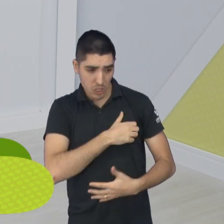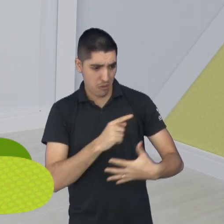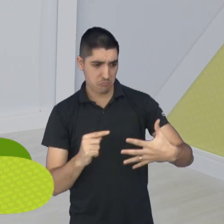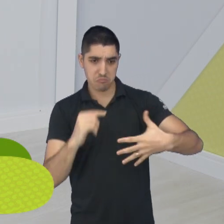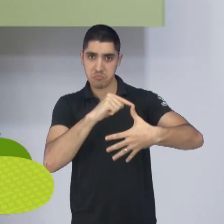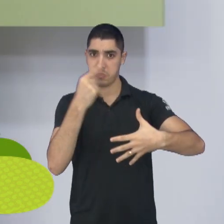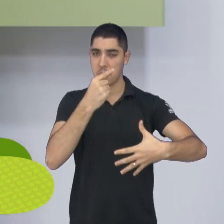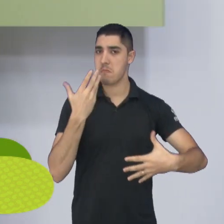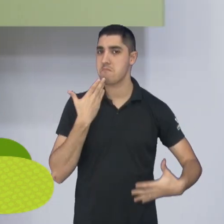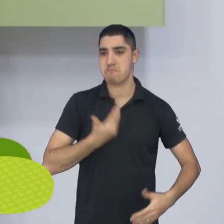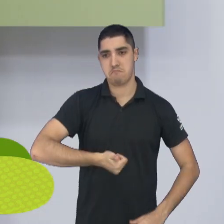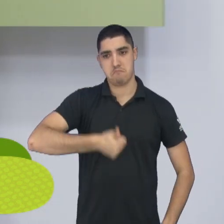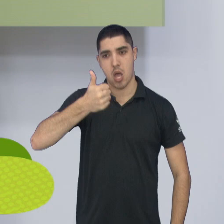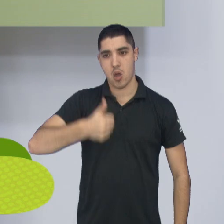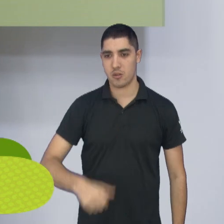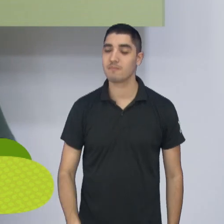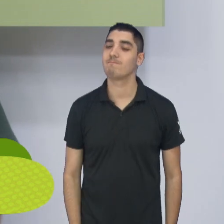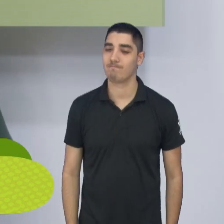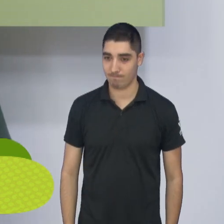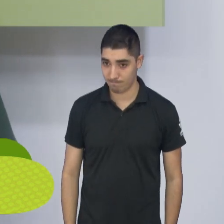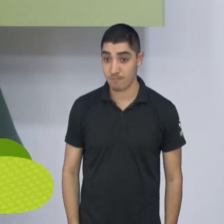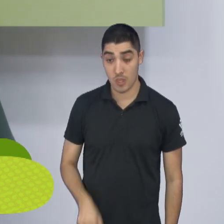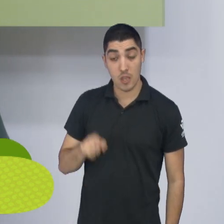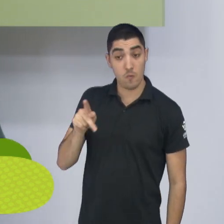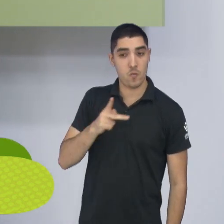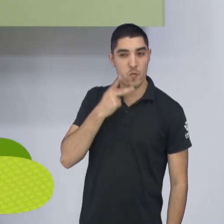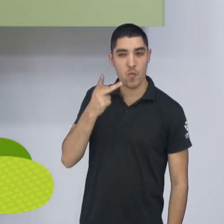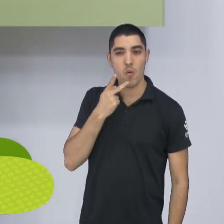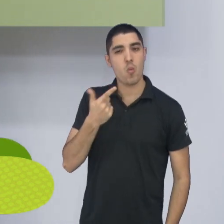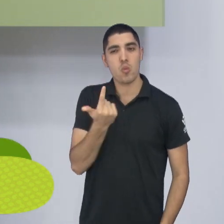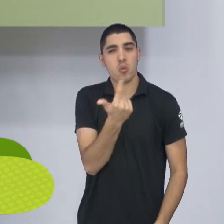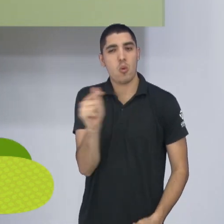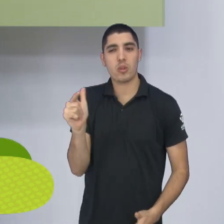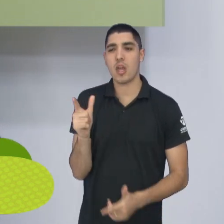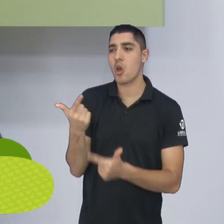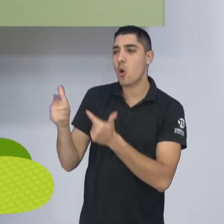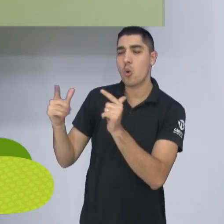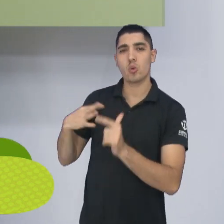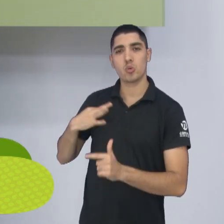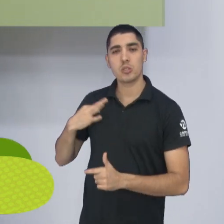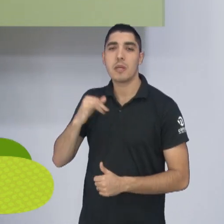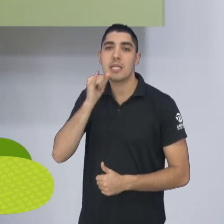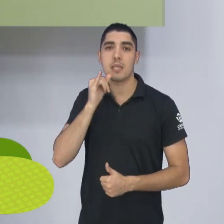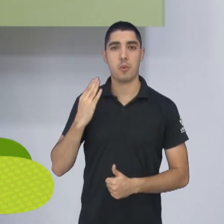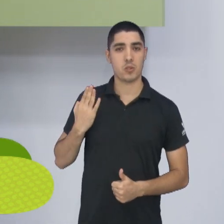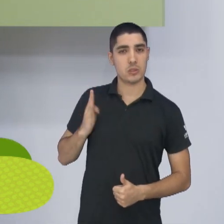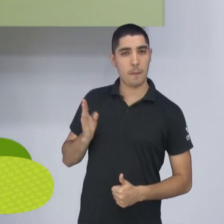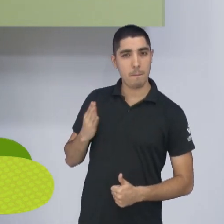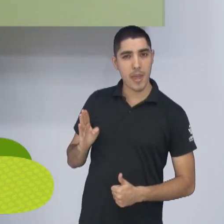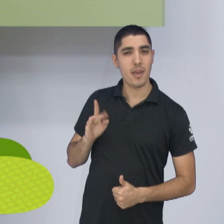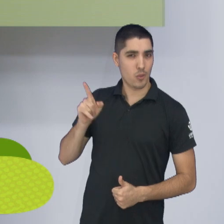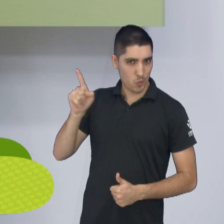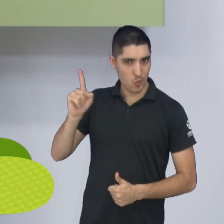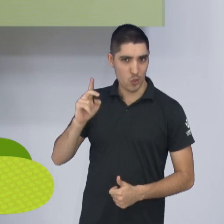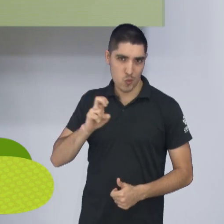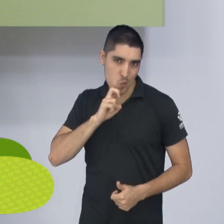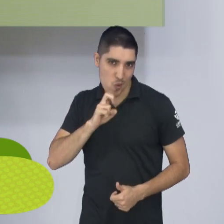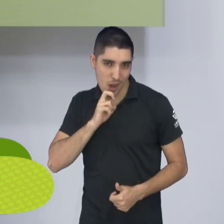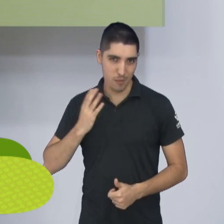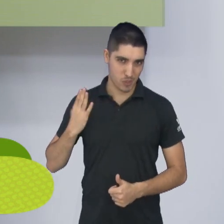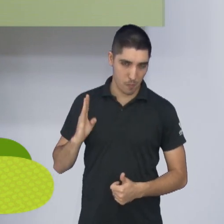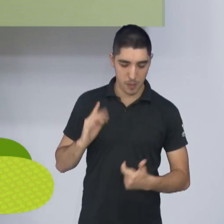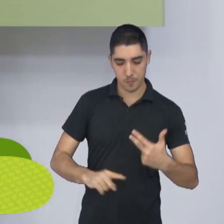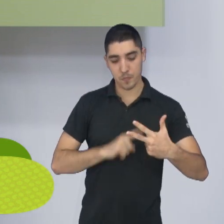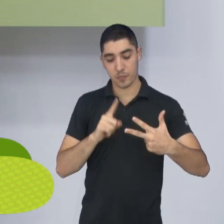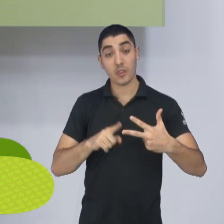mundos, né, Bruno? E até você falou que não tem nenhum time sobrando, até mesmo os favoritos, como o São Bento de Sorocaba e a